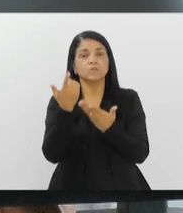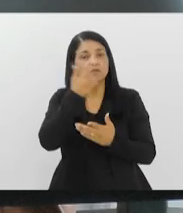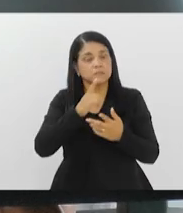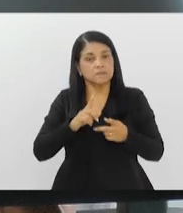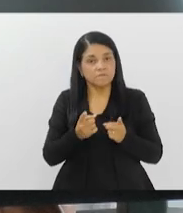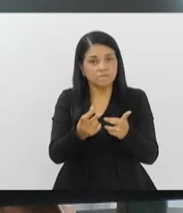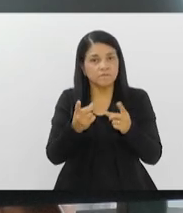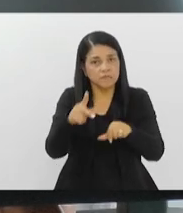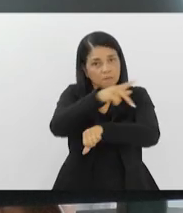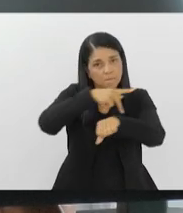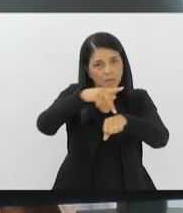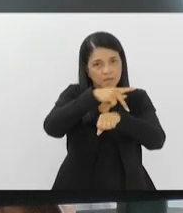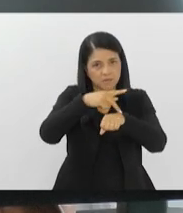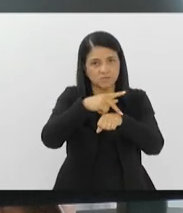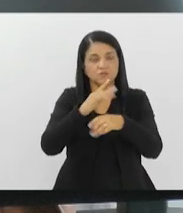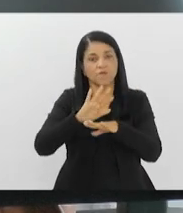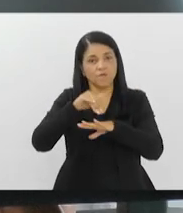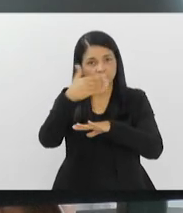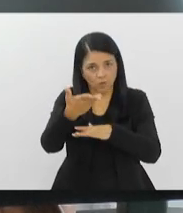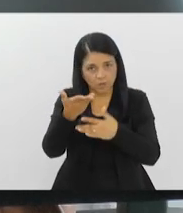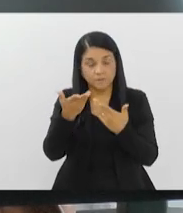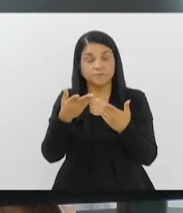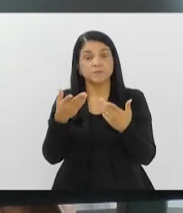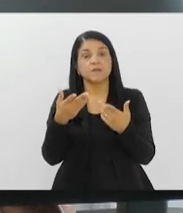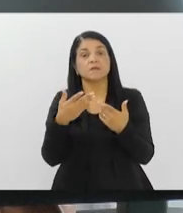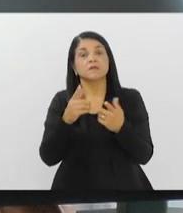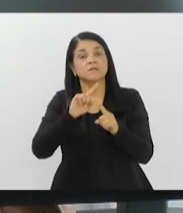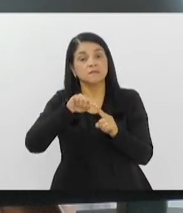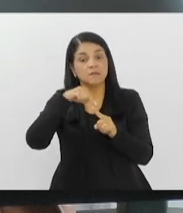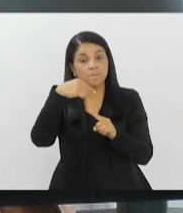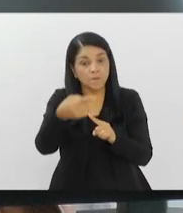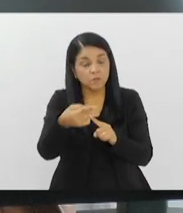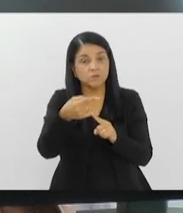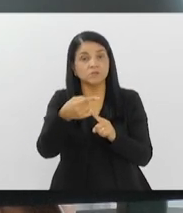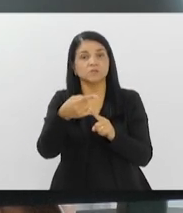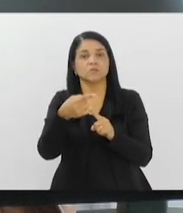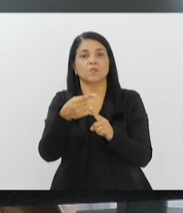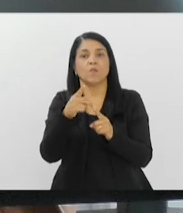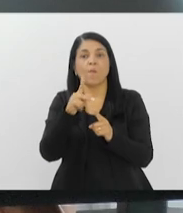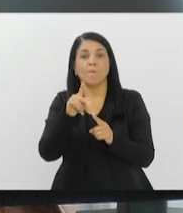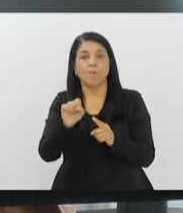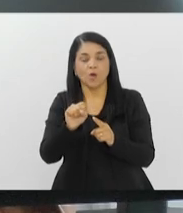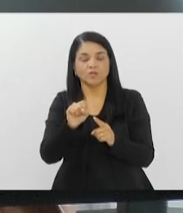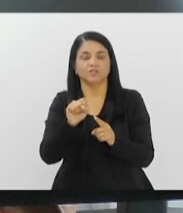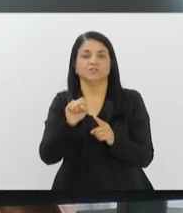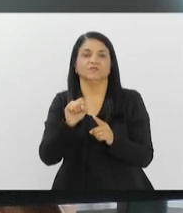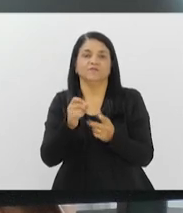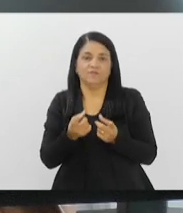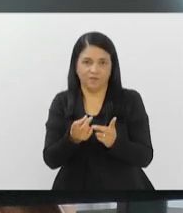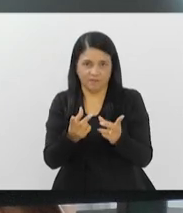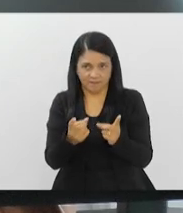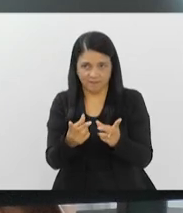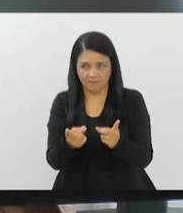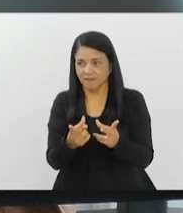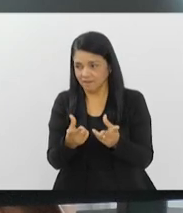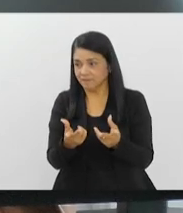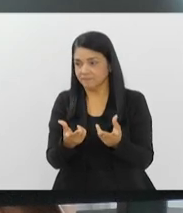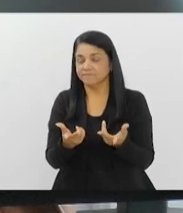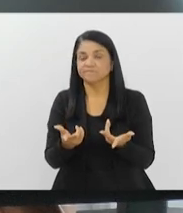A realizar, concretizar essa venda e depois fazer o pós-venda, que também é muito importante, pós-venda. Né? Como eu